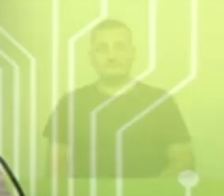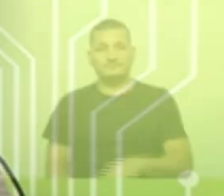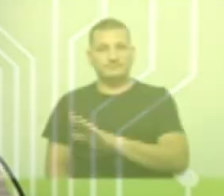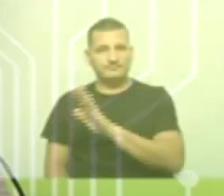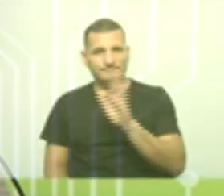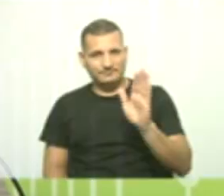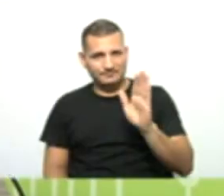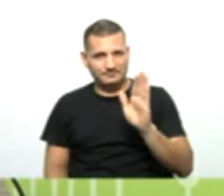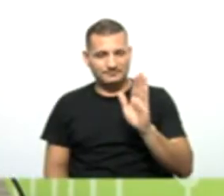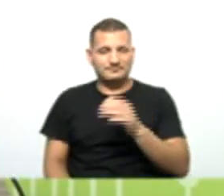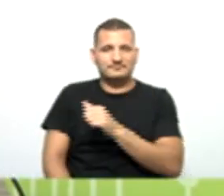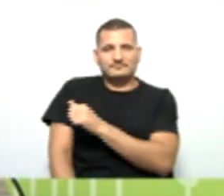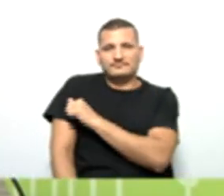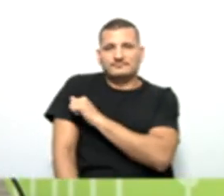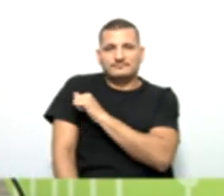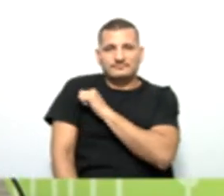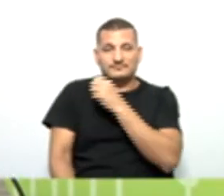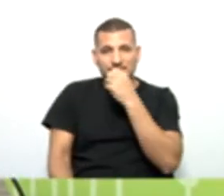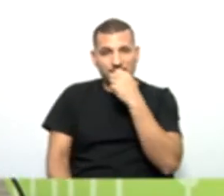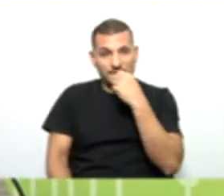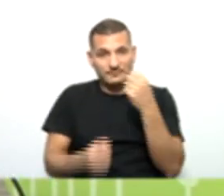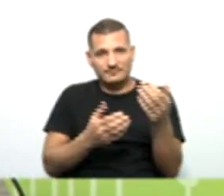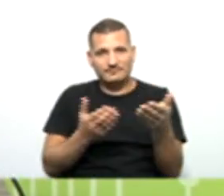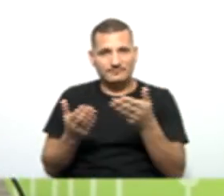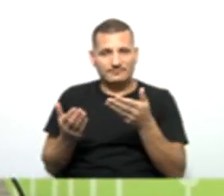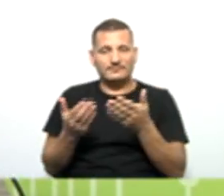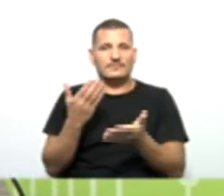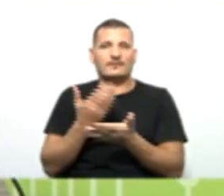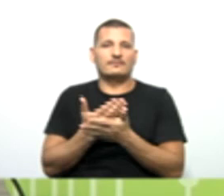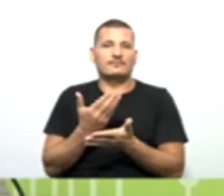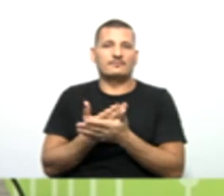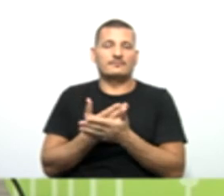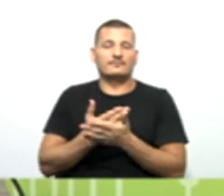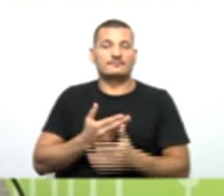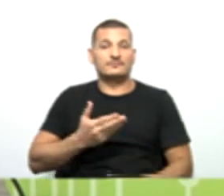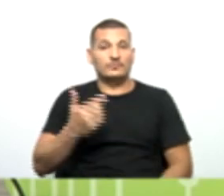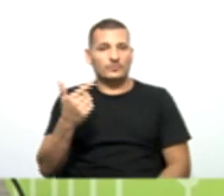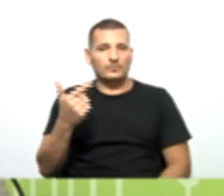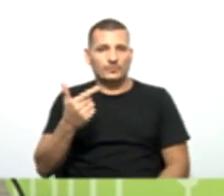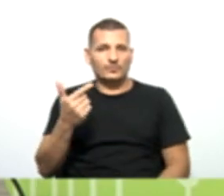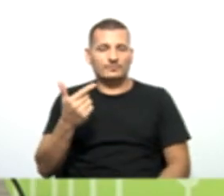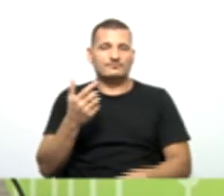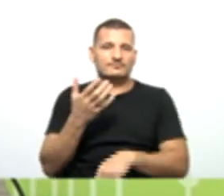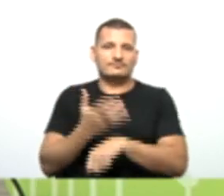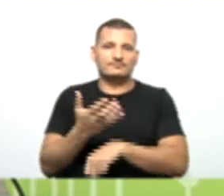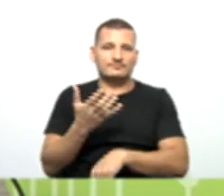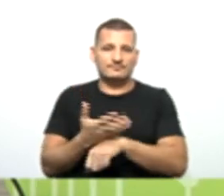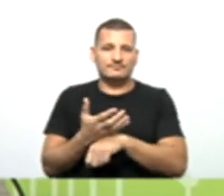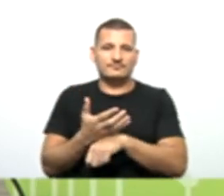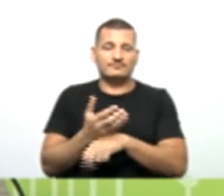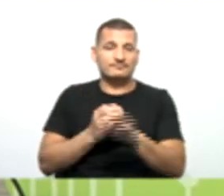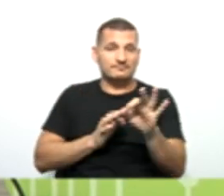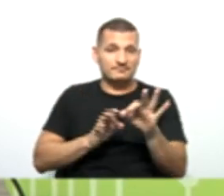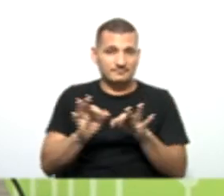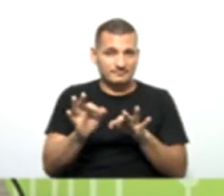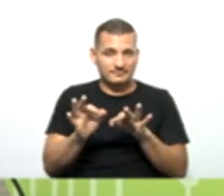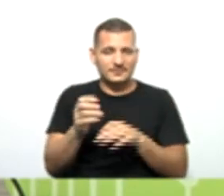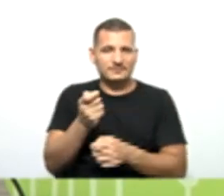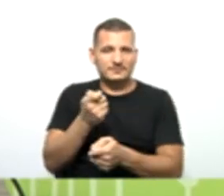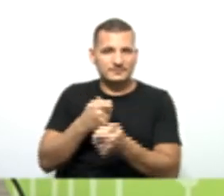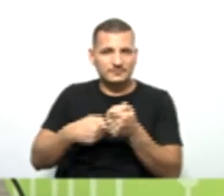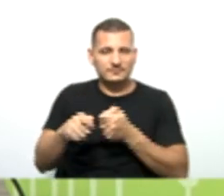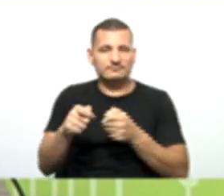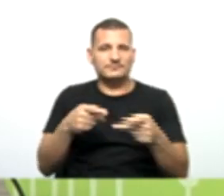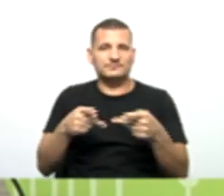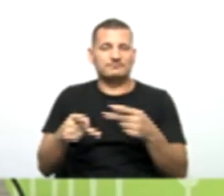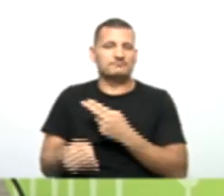Olá, alunos, sejam bem-vindos à nossa teleaula número 2, disciplina de elaboração e gestão de projetos. Eu sou o